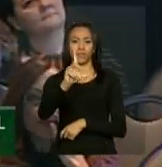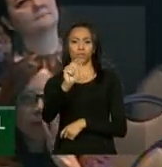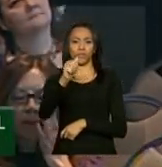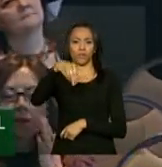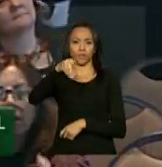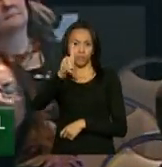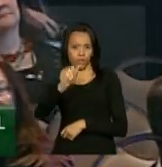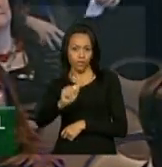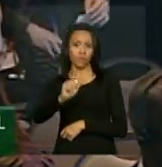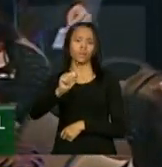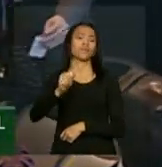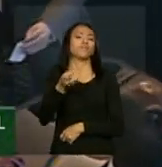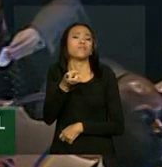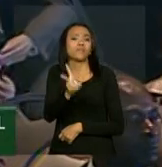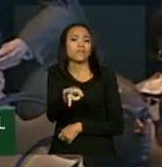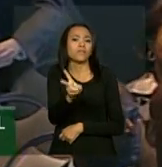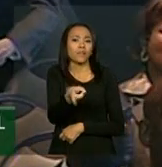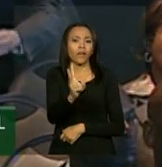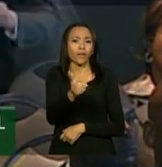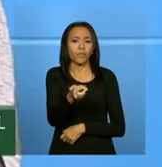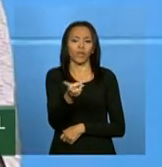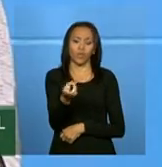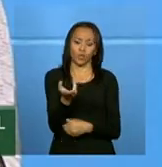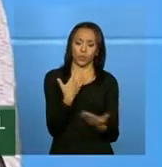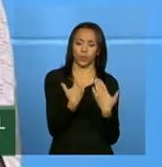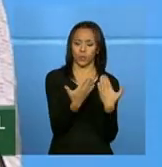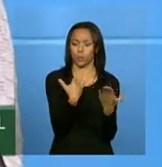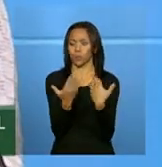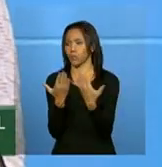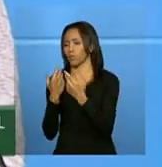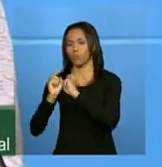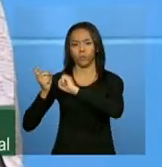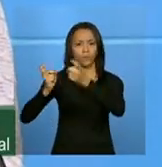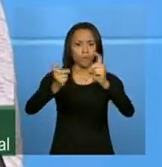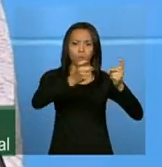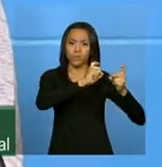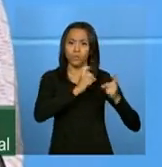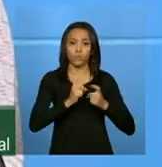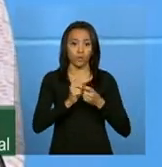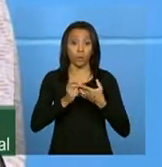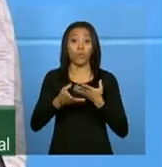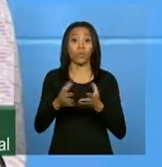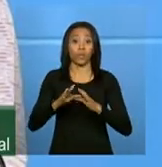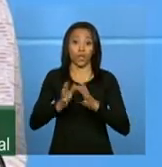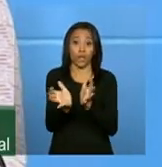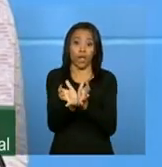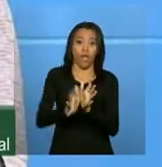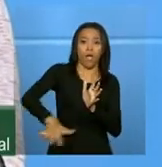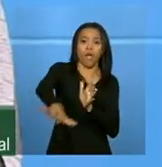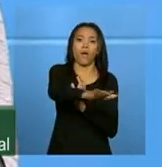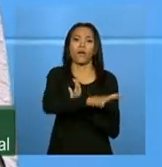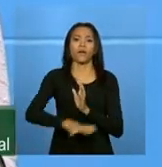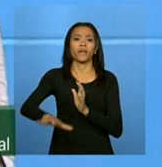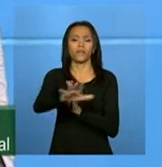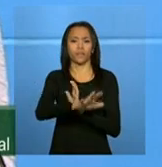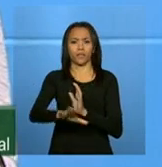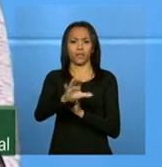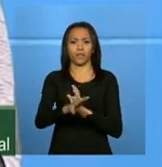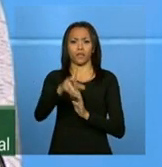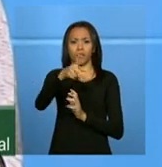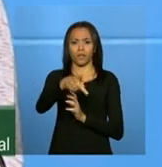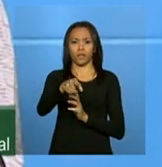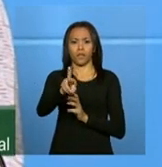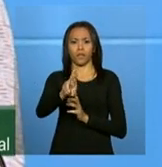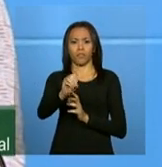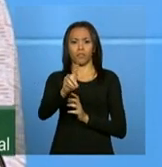ao mesmo tempo, sentando sobre a mesma mesa, tentando discutir a questão da cadeia produtiva. No nível internacional, nós encontramos